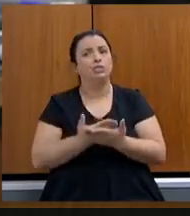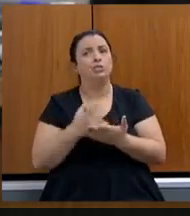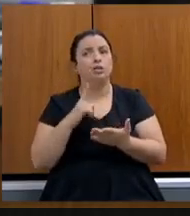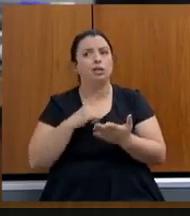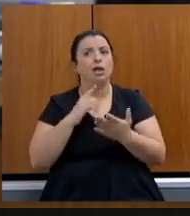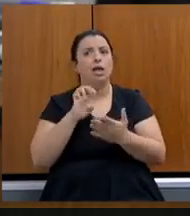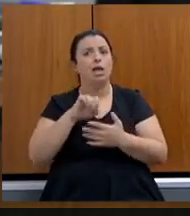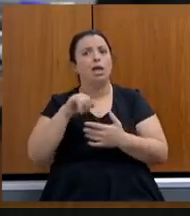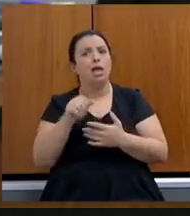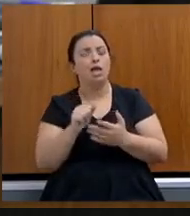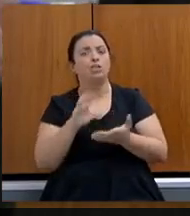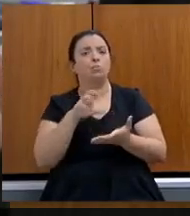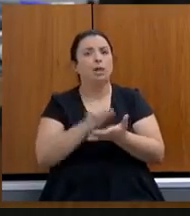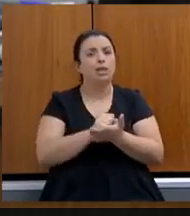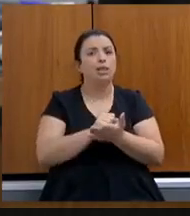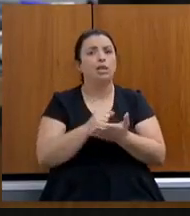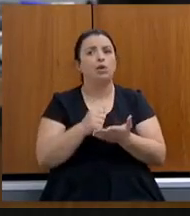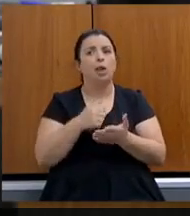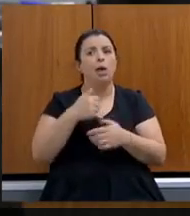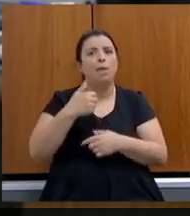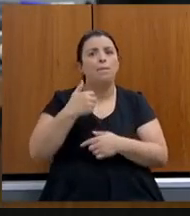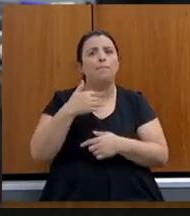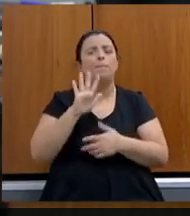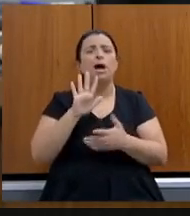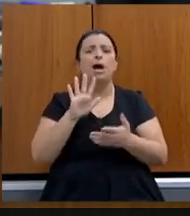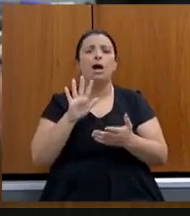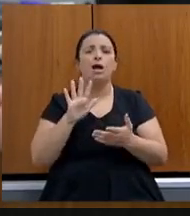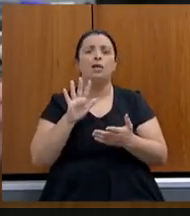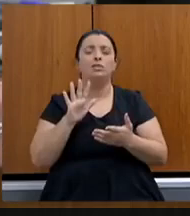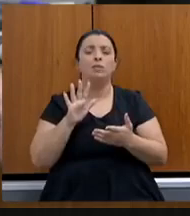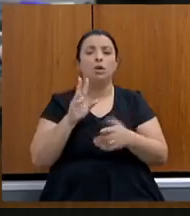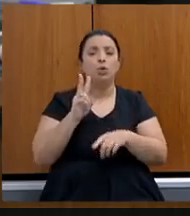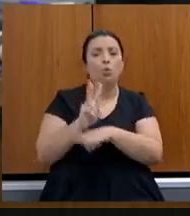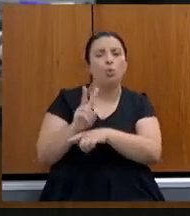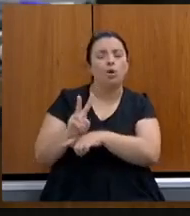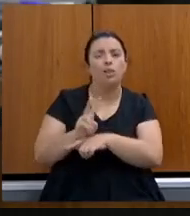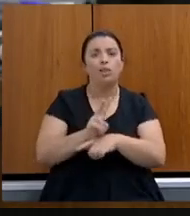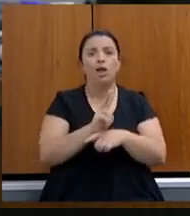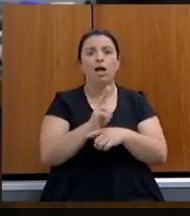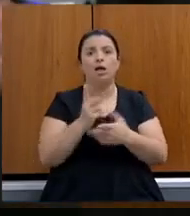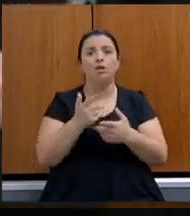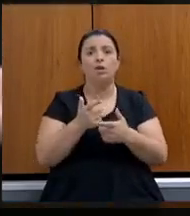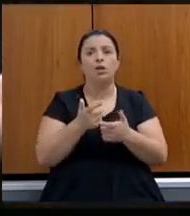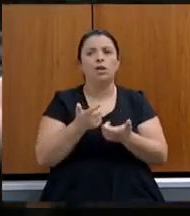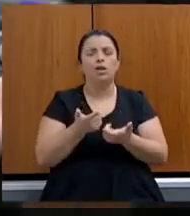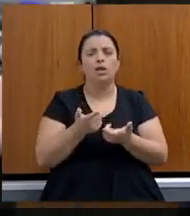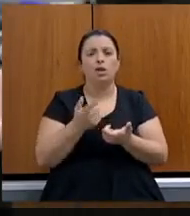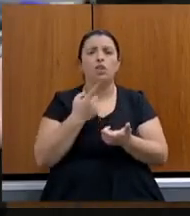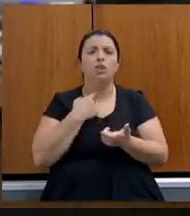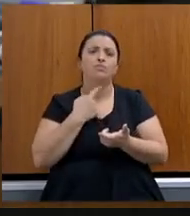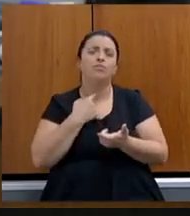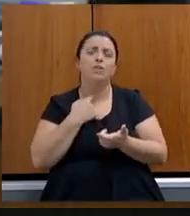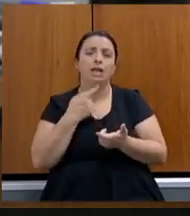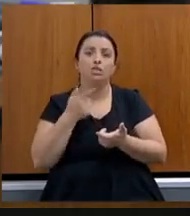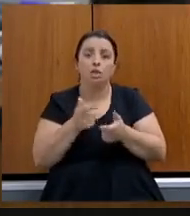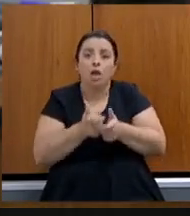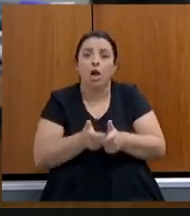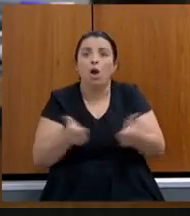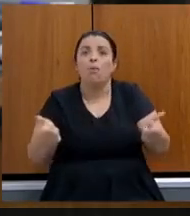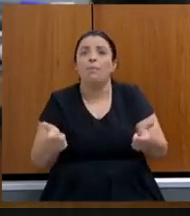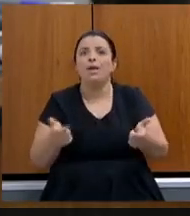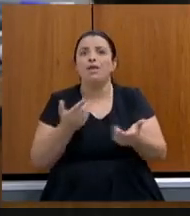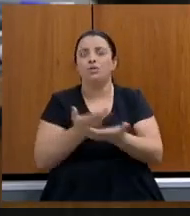cuidado como o processo pedagógico dos Estudantes viabilizando o aumento da aprovação dos Estudantes nossa ideia é Reflexo disso